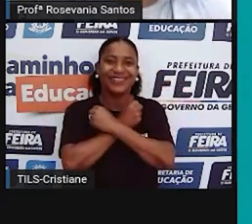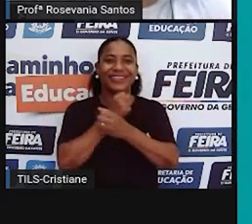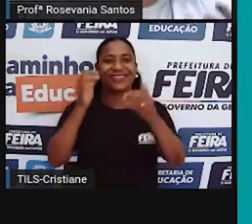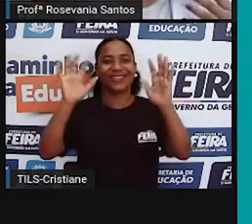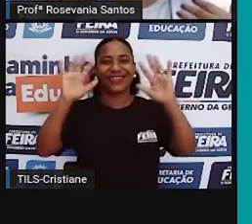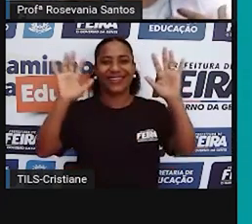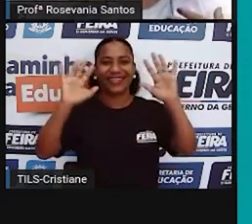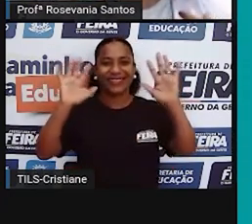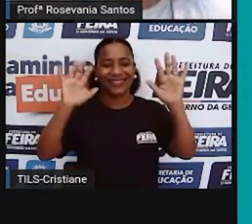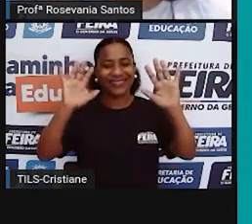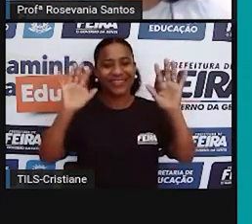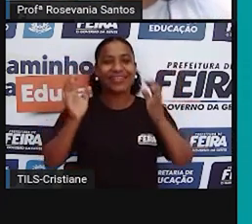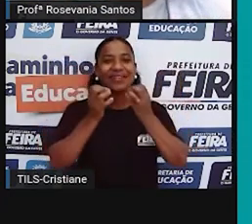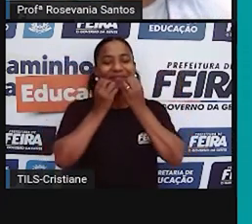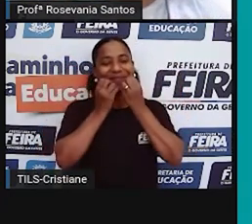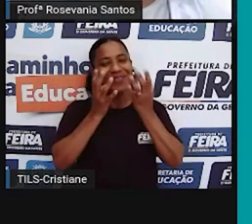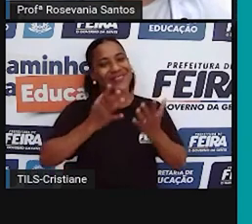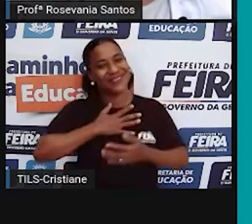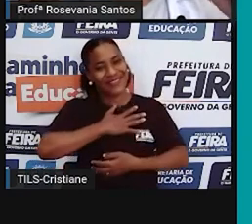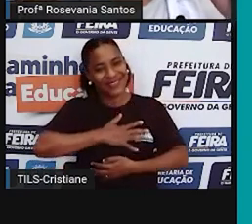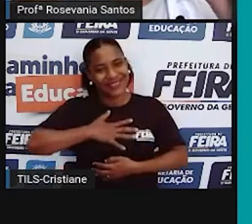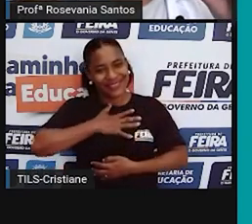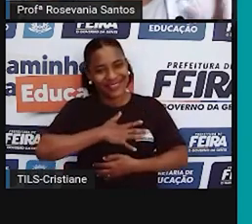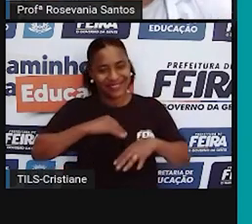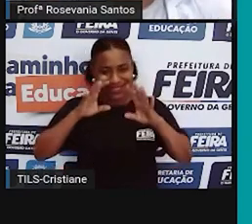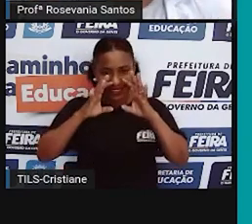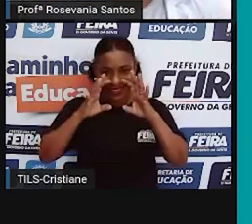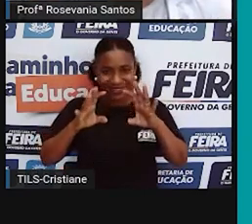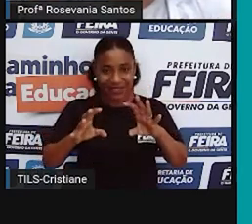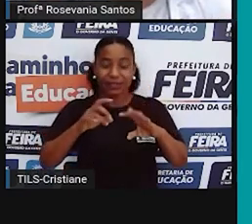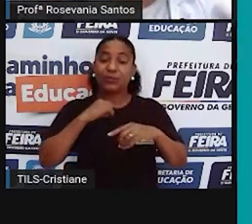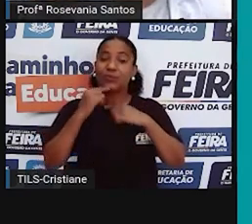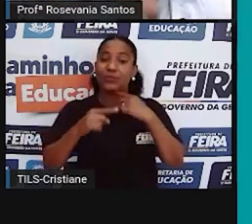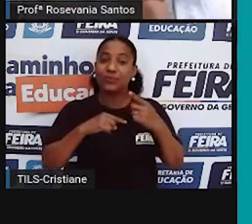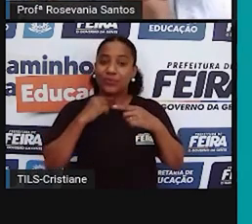hoje. Espero que vocês tenham gostado. Se ficou